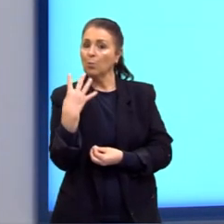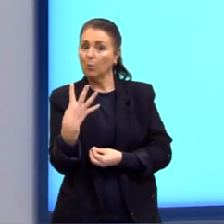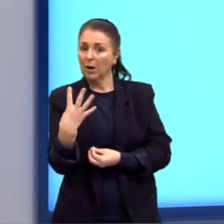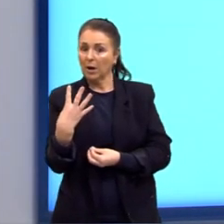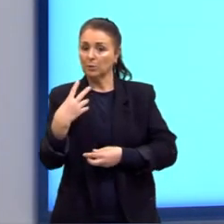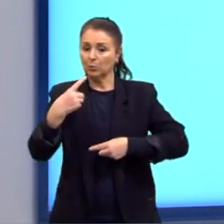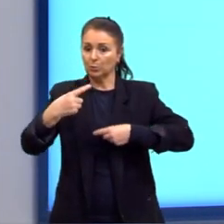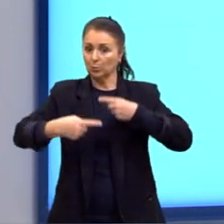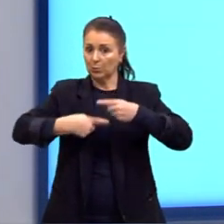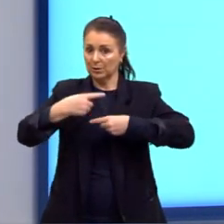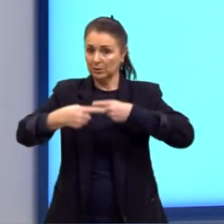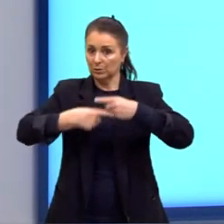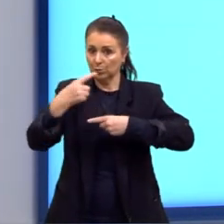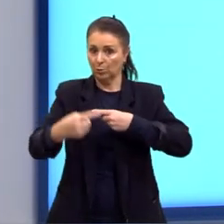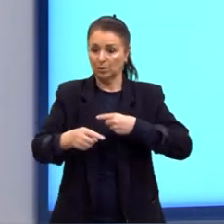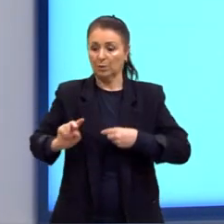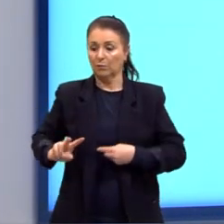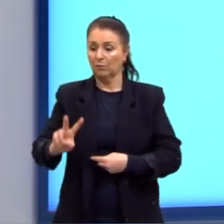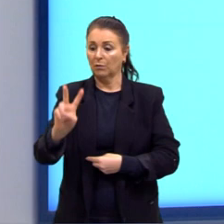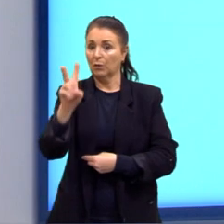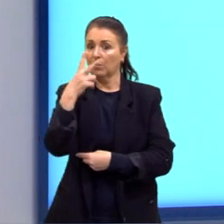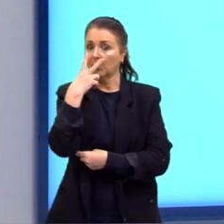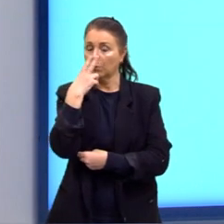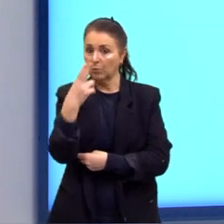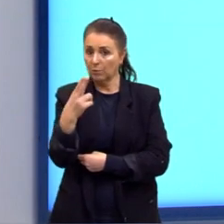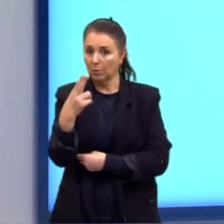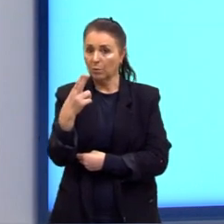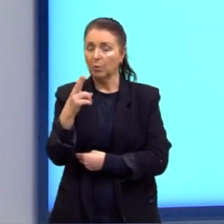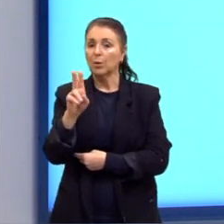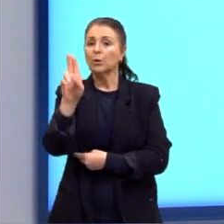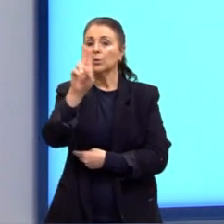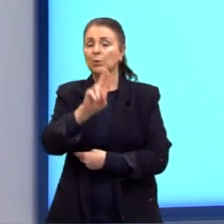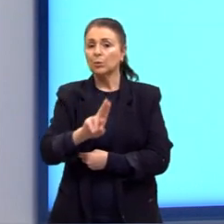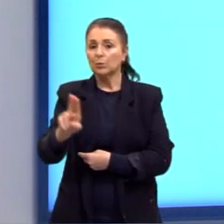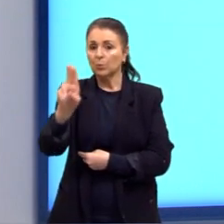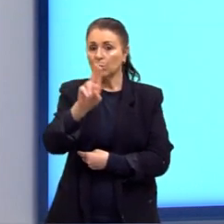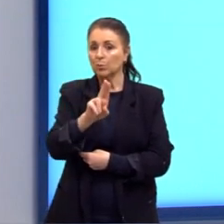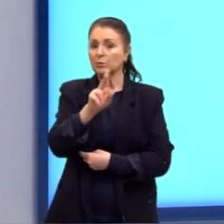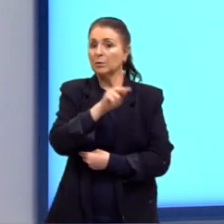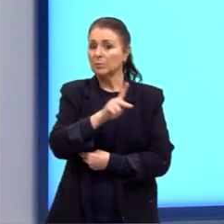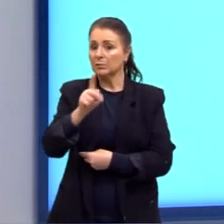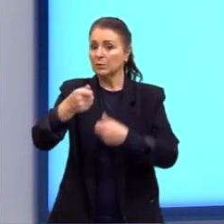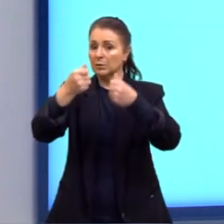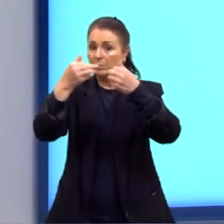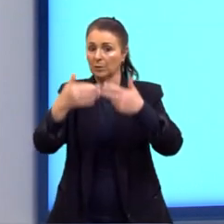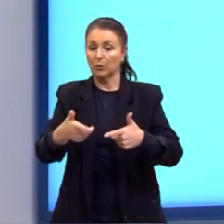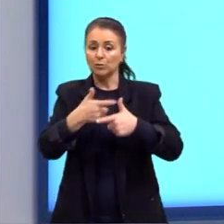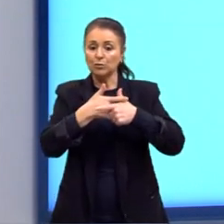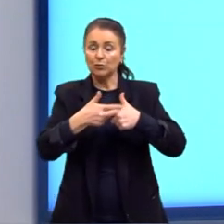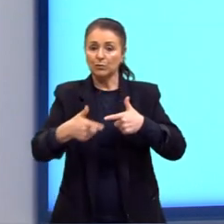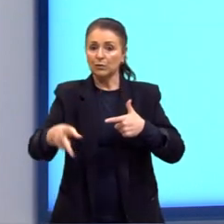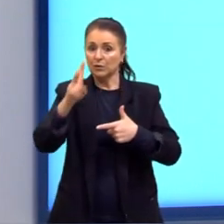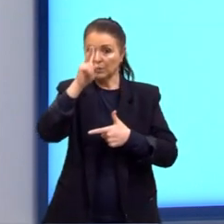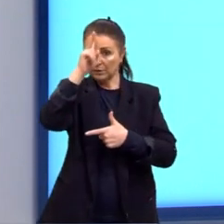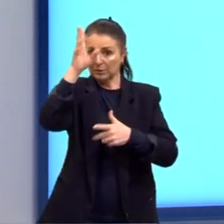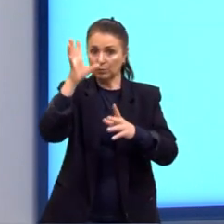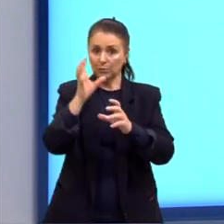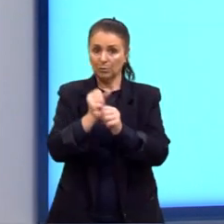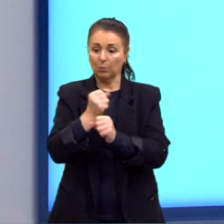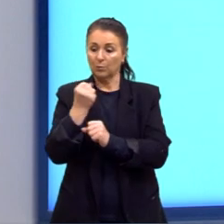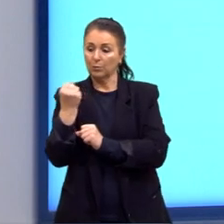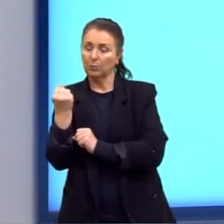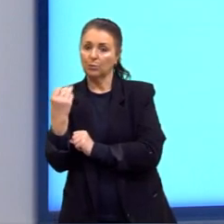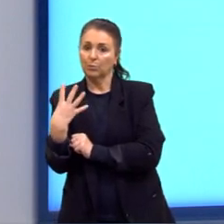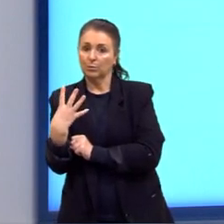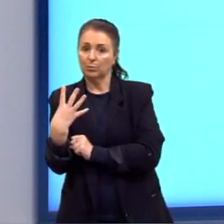resistores com o mesmo valor eu vou usar aquela aquela relação que a gente conversou antes né eu posso dividir então atenção total por